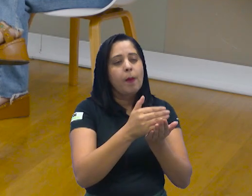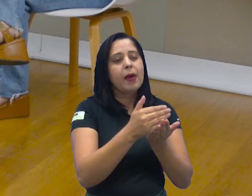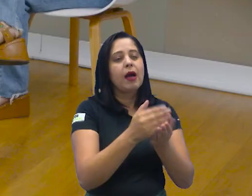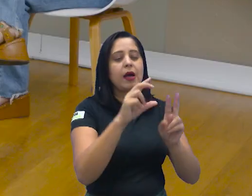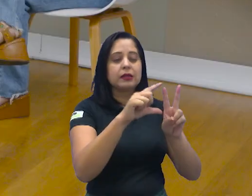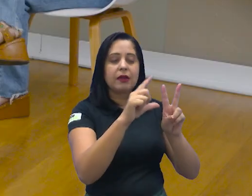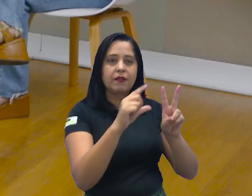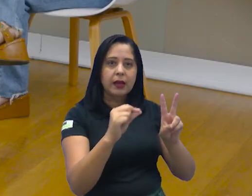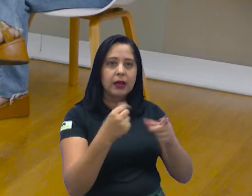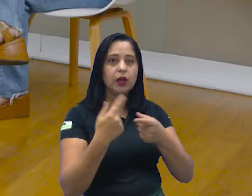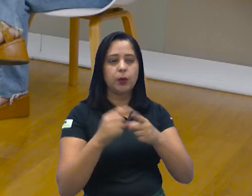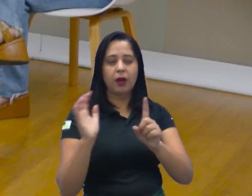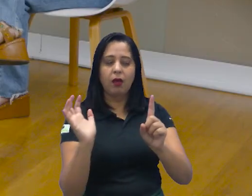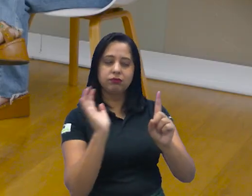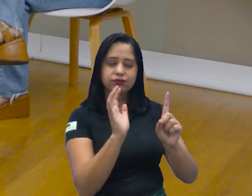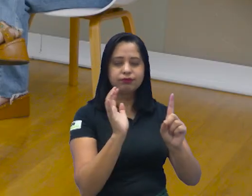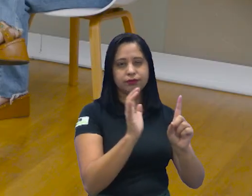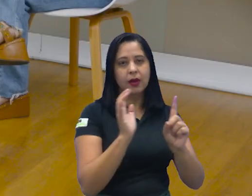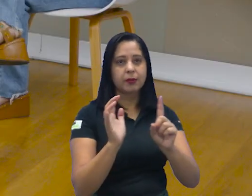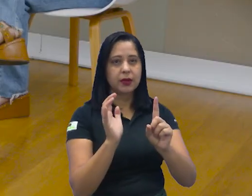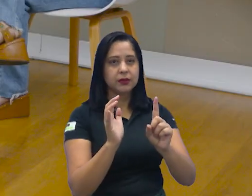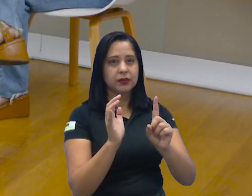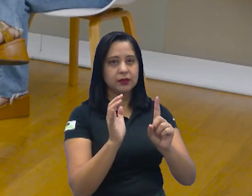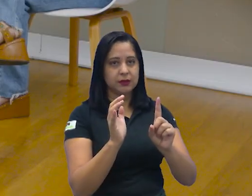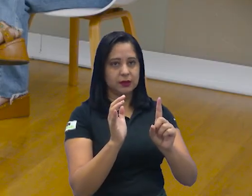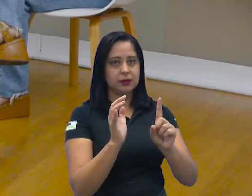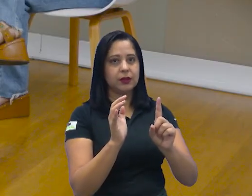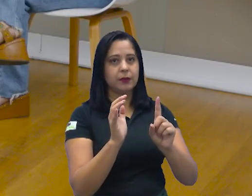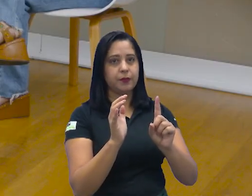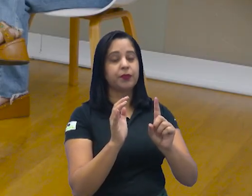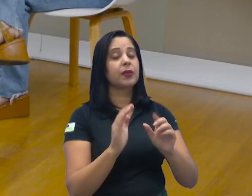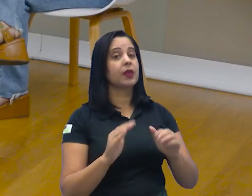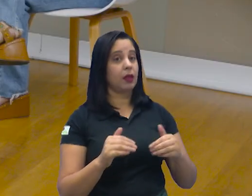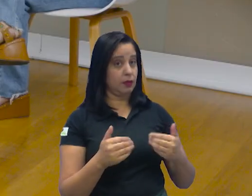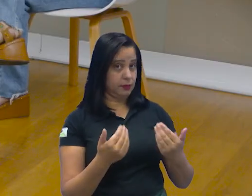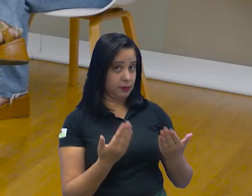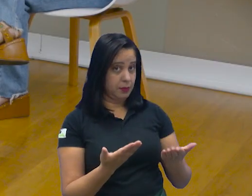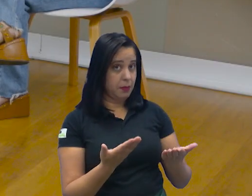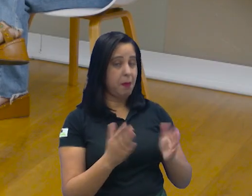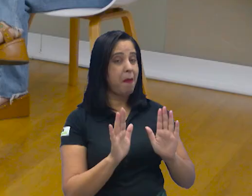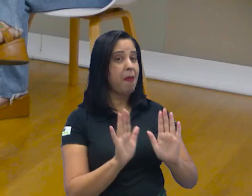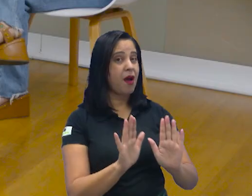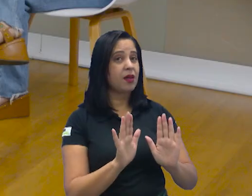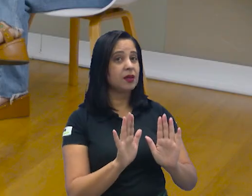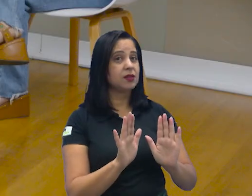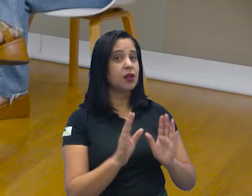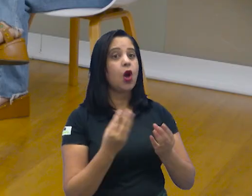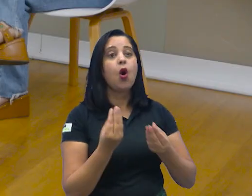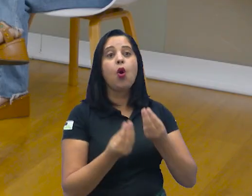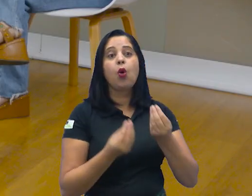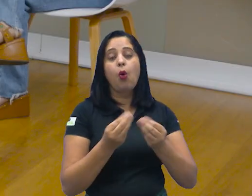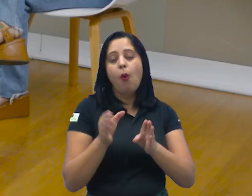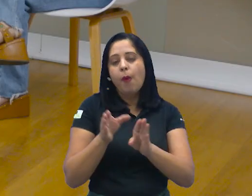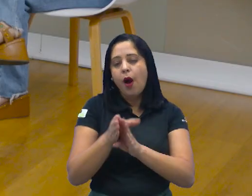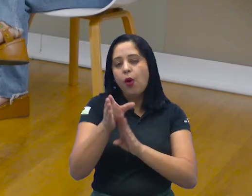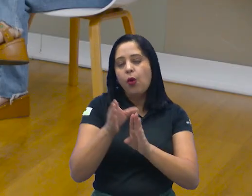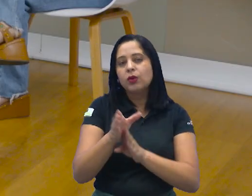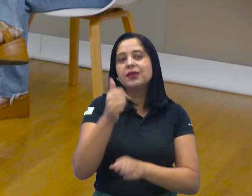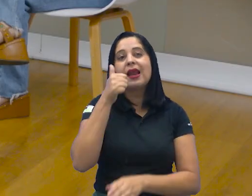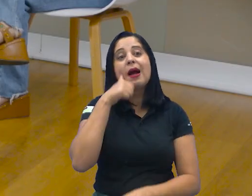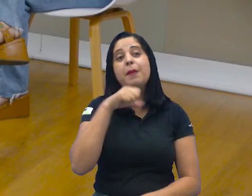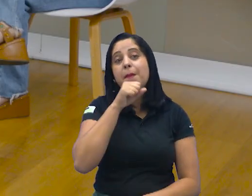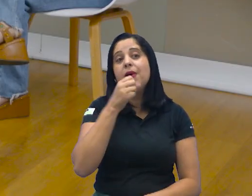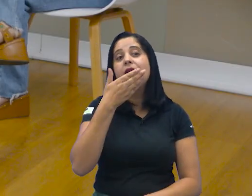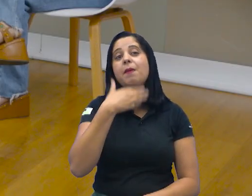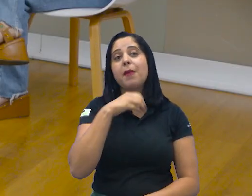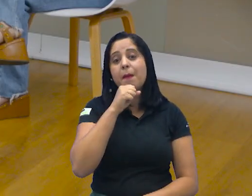mais saudável aquela alimentação, resolve entrar nesse estilo de vida. Mas aí como aconselhar os pais, os familiares ali, para entender